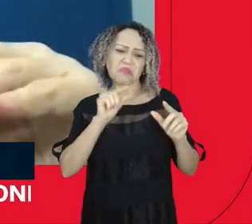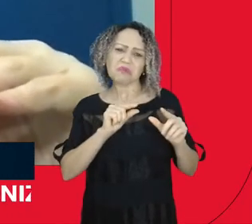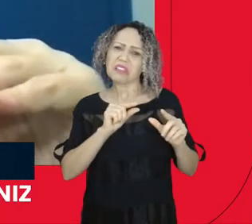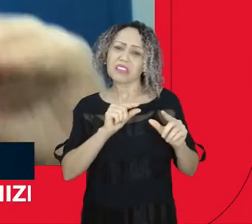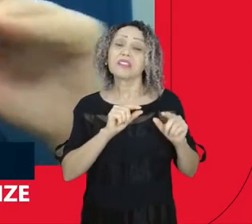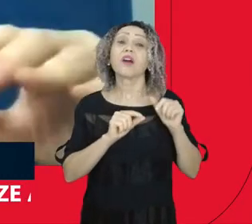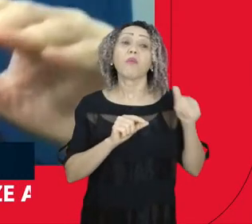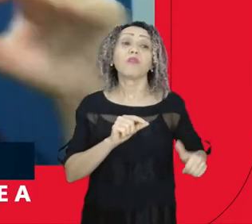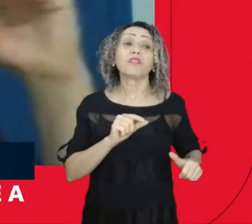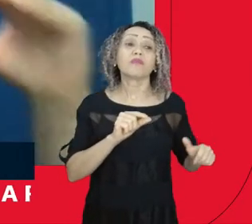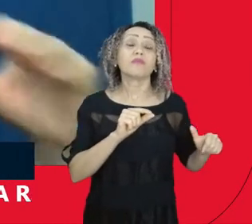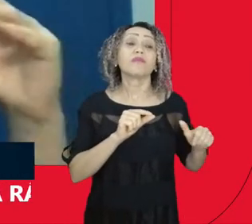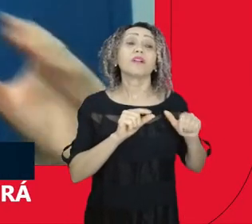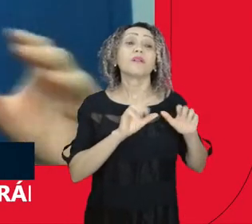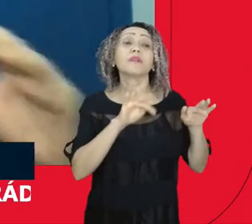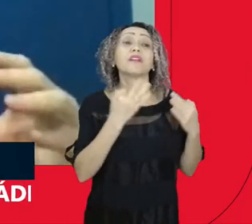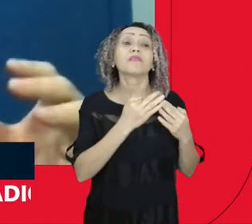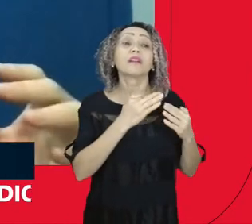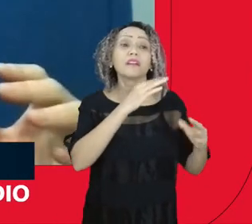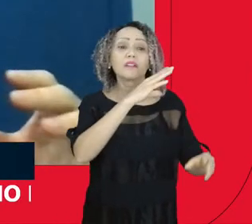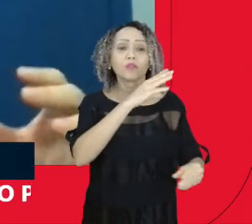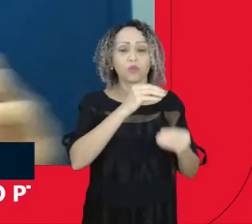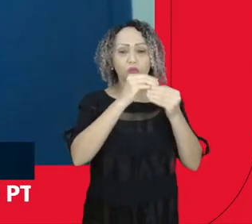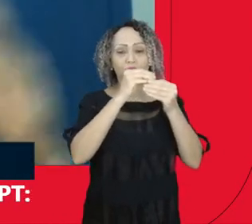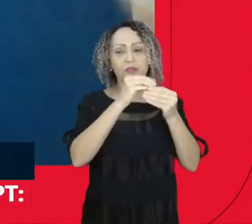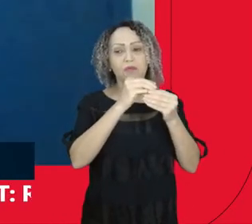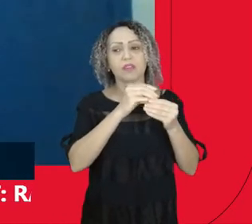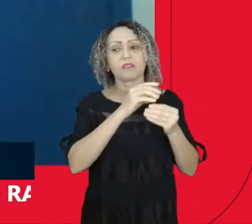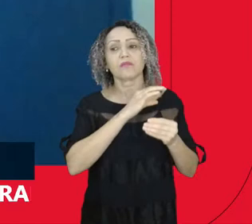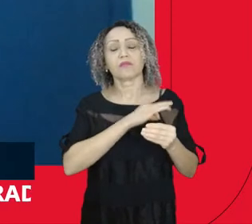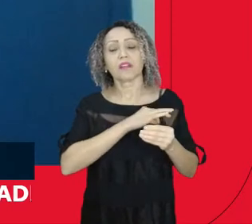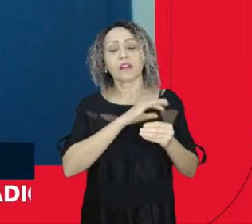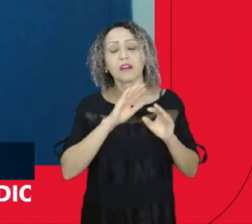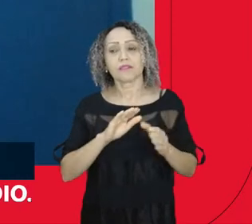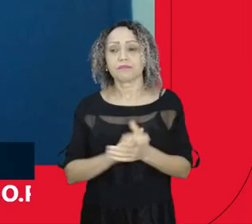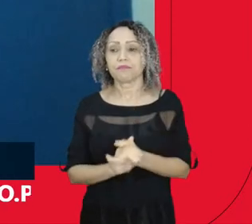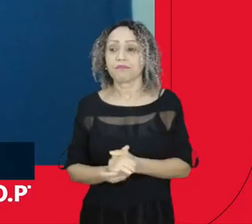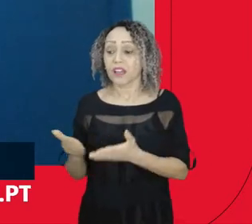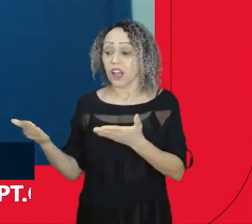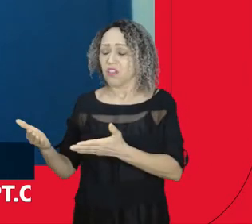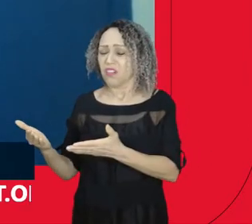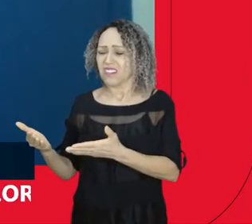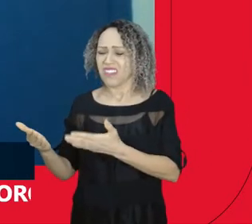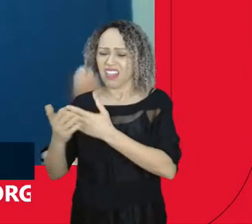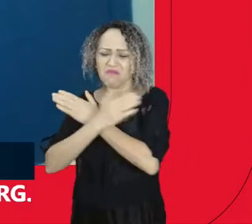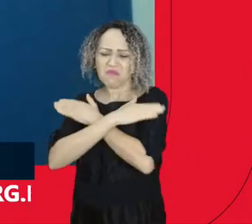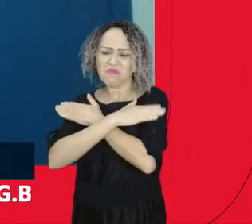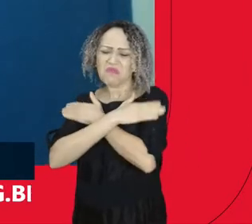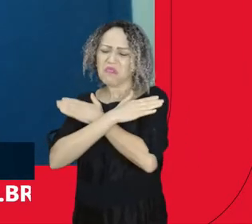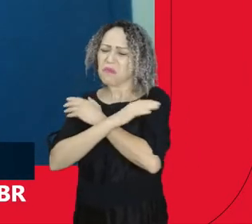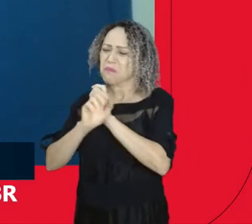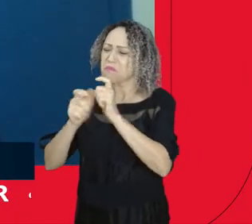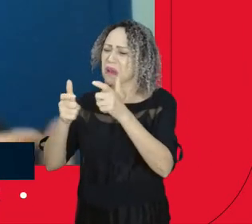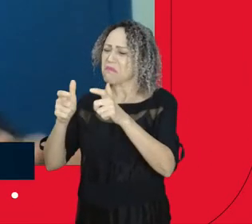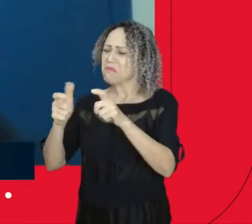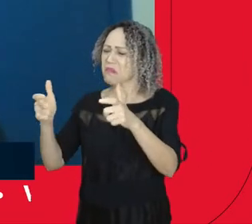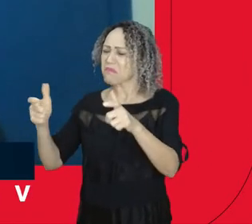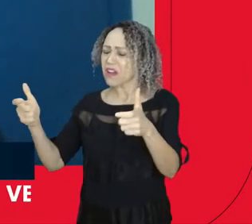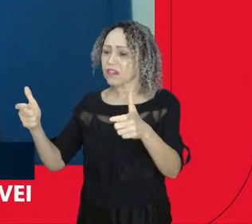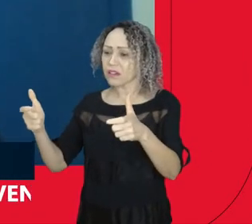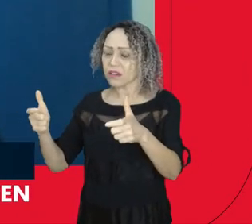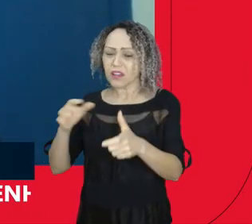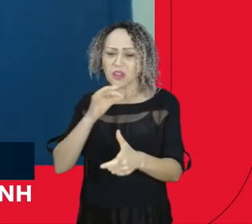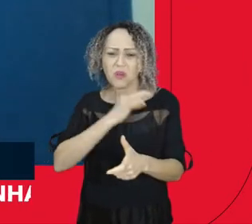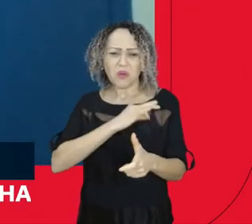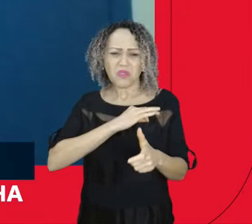complemento dessa renda. Né? Hoje, você tem qual situação? Você tem um nível de desemprego altíssimo, a renda da população